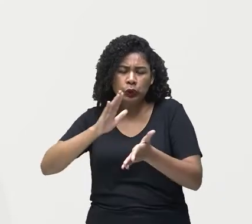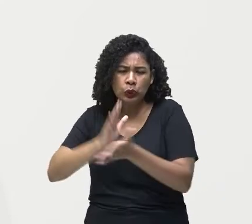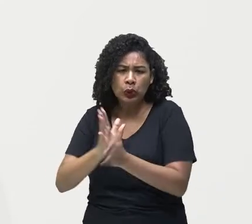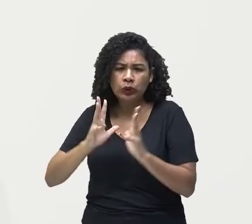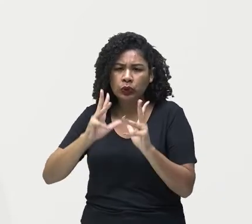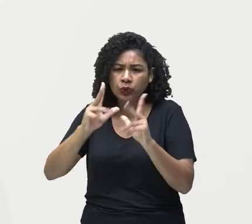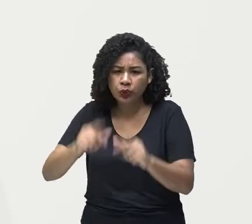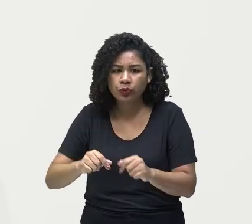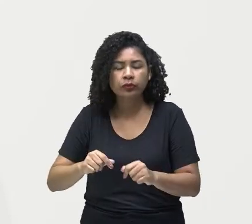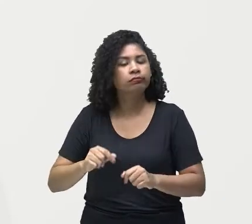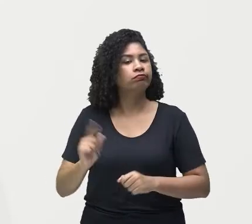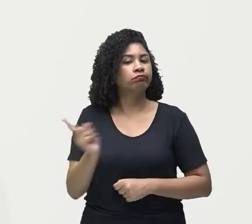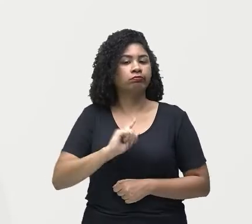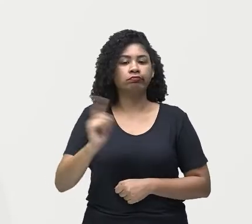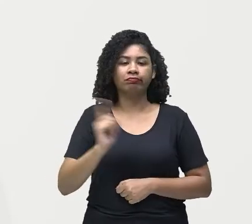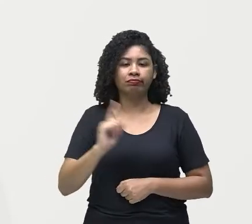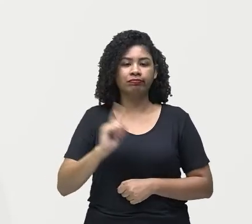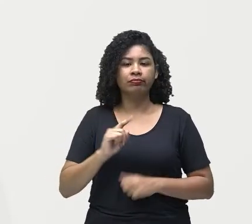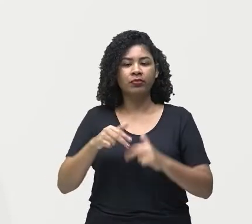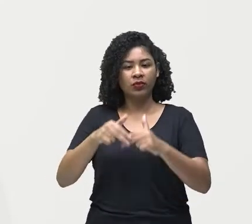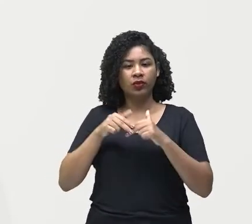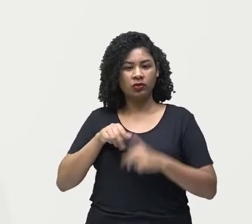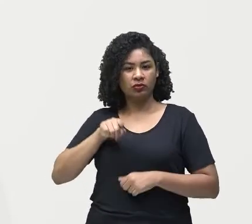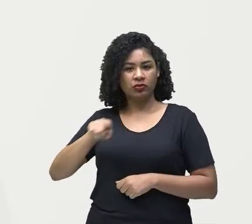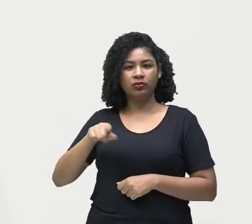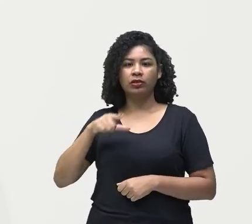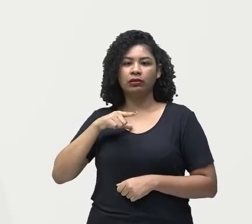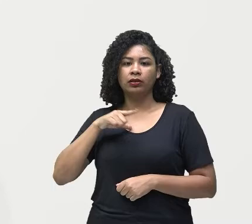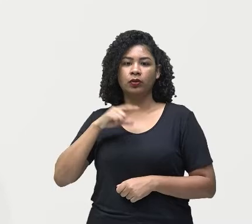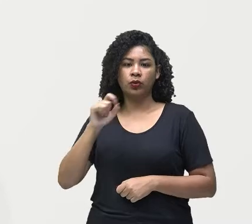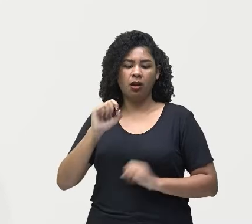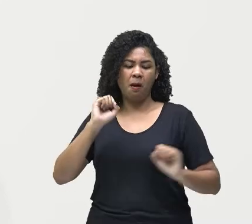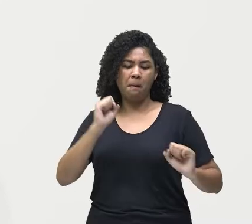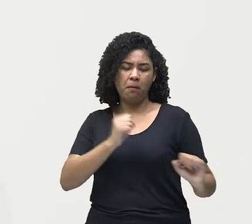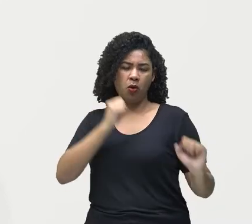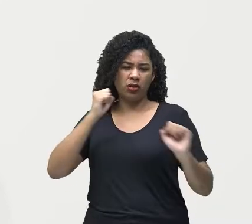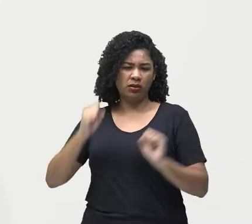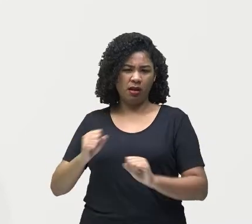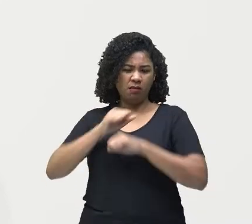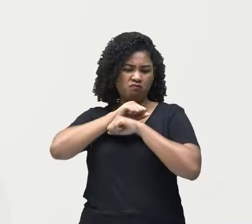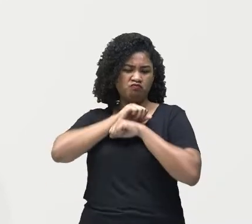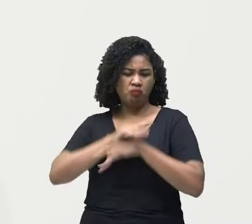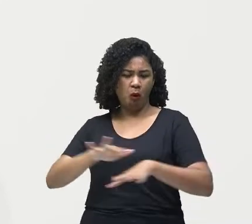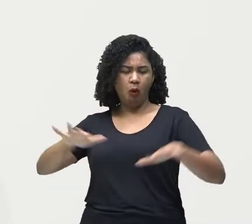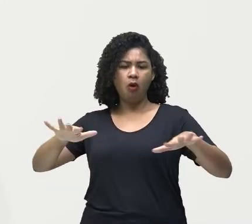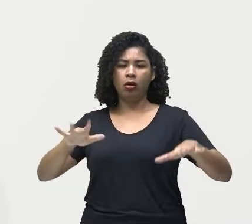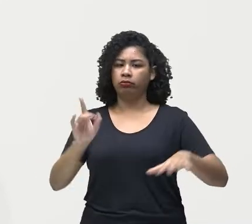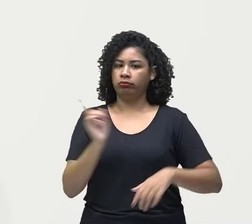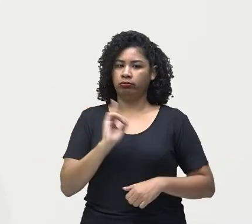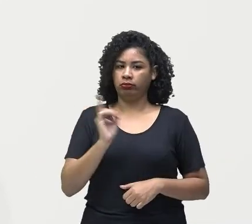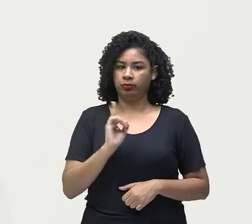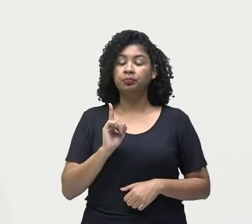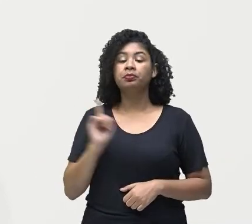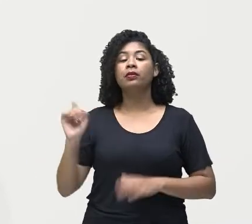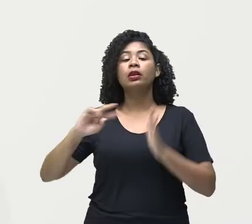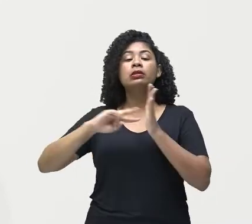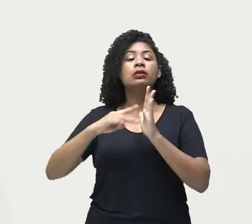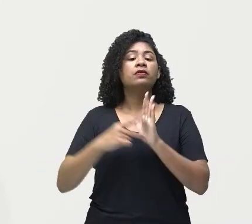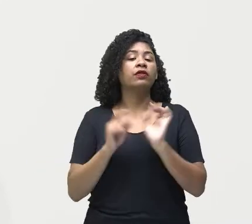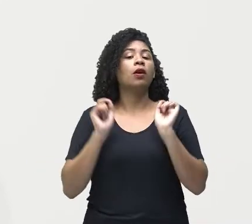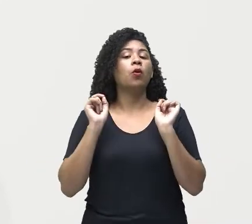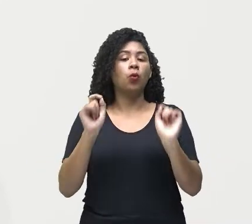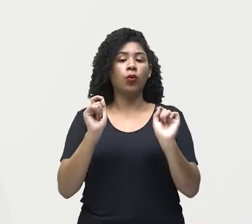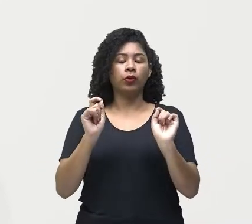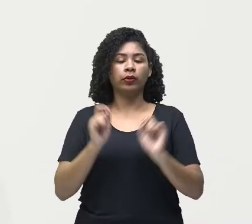seja, que o agente da doença tem aumentado o seu poder de ameaça. Isso quer dizer o seguinte, que